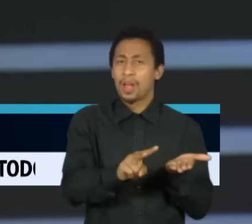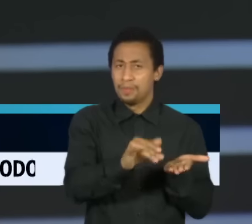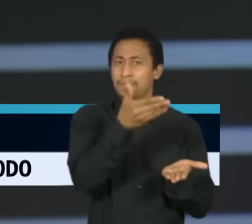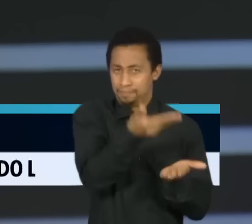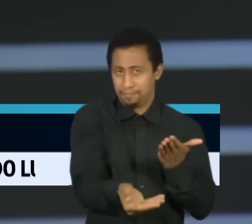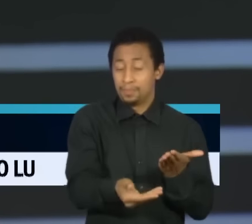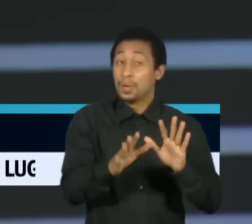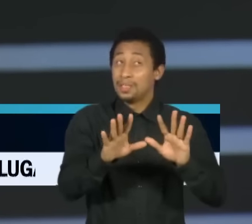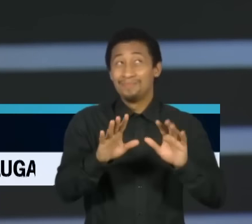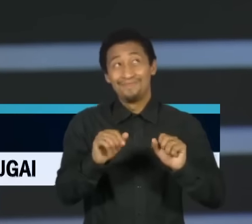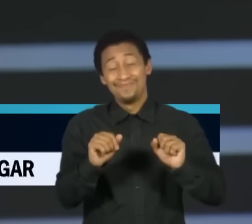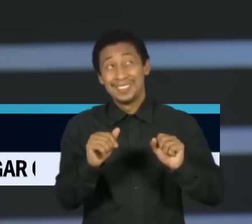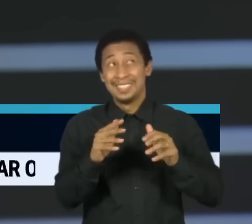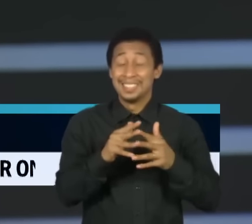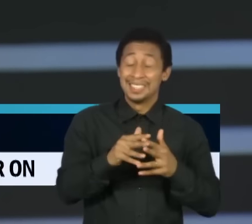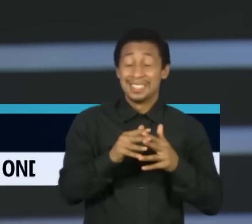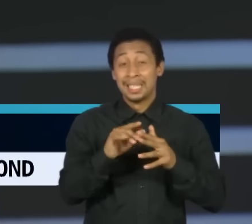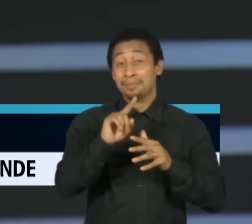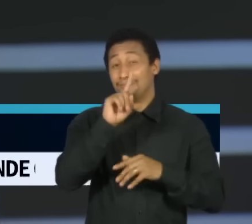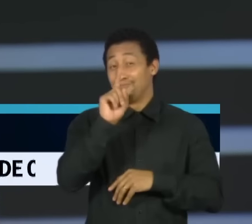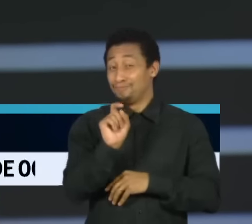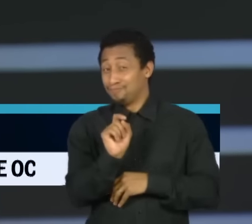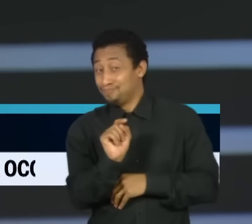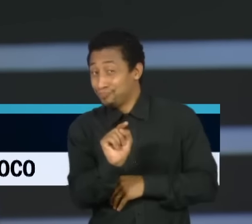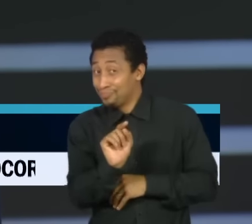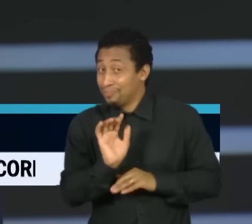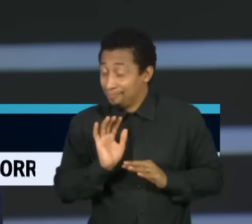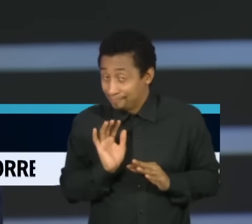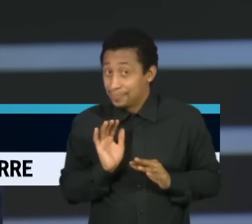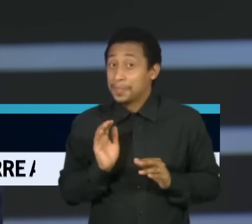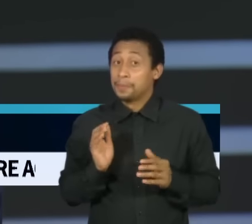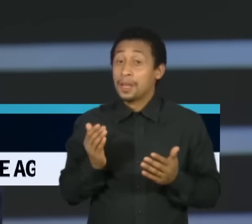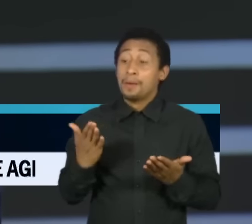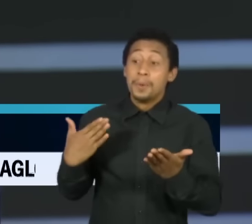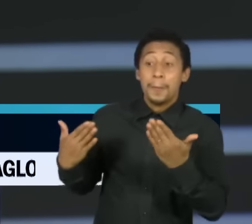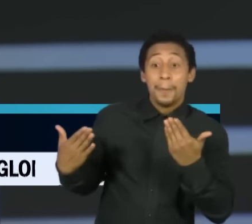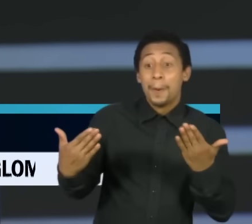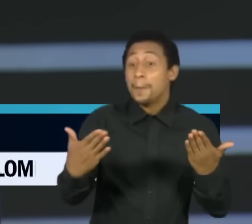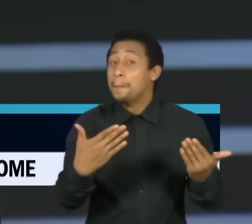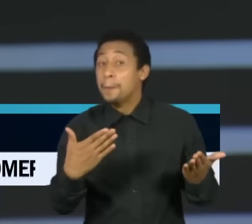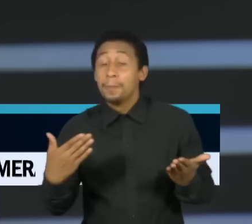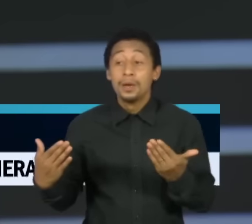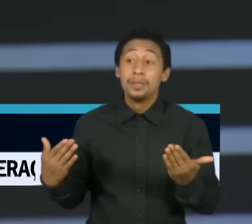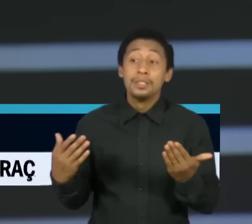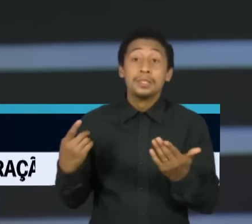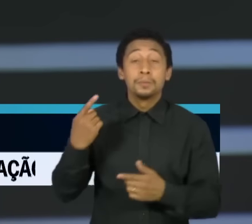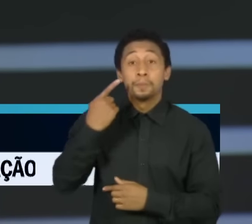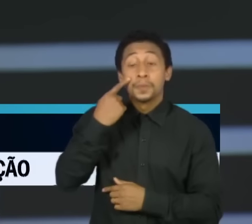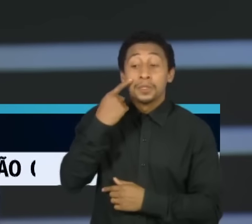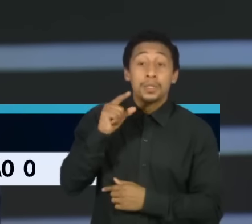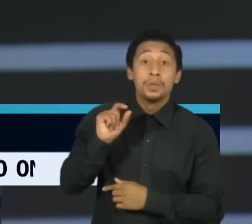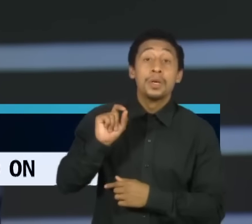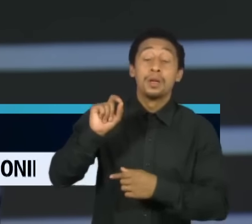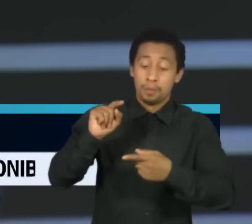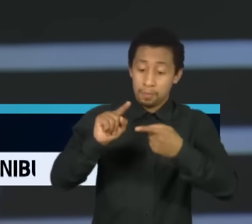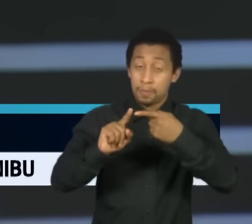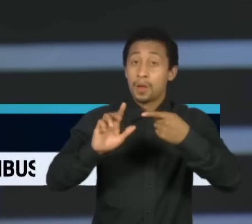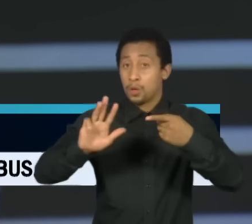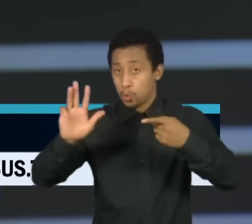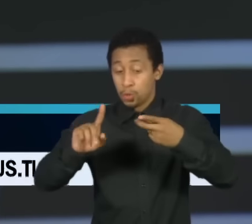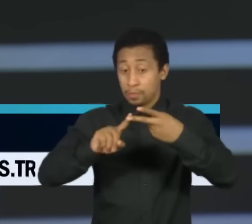que fica, como diria o Roberto Avalone, nas mesas redondas de futebol, antigamente, é se a tal terceira via se constrói